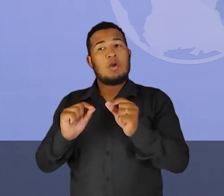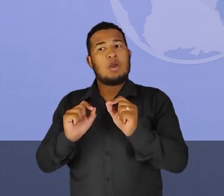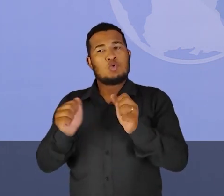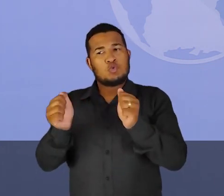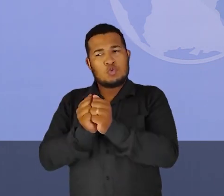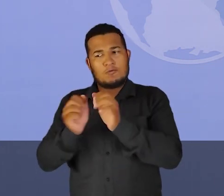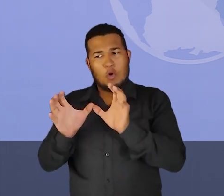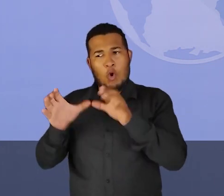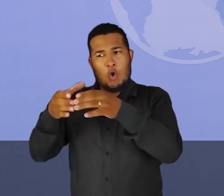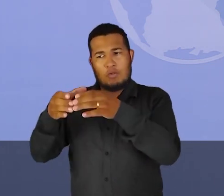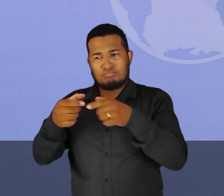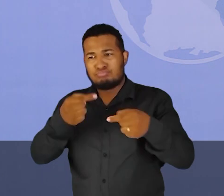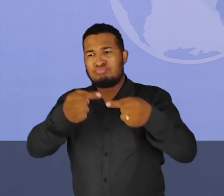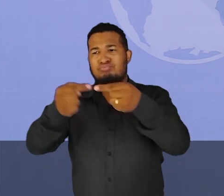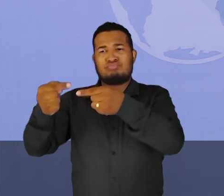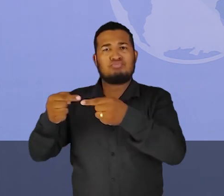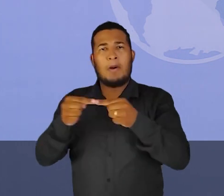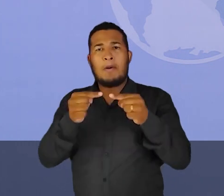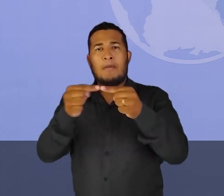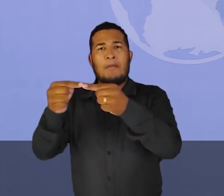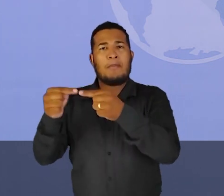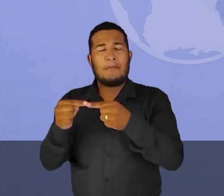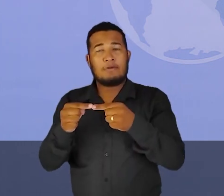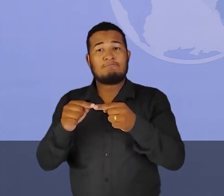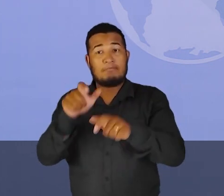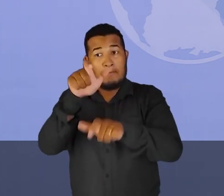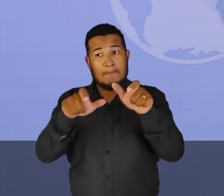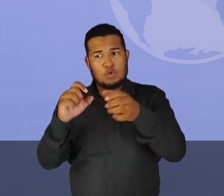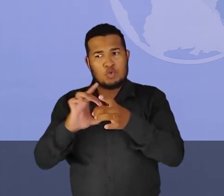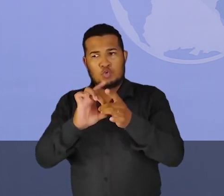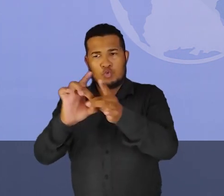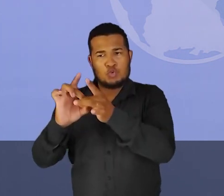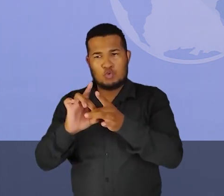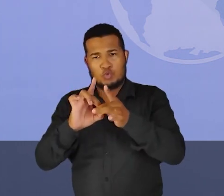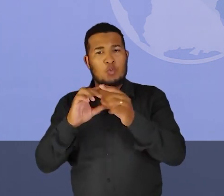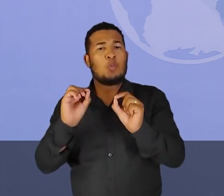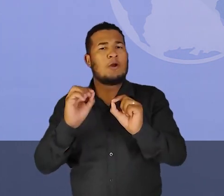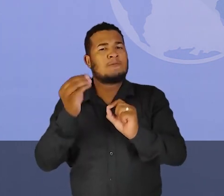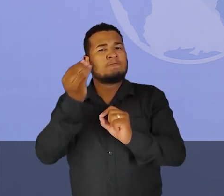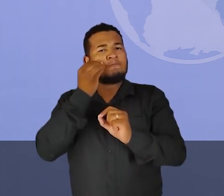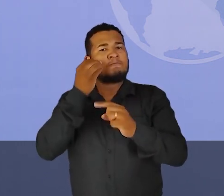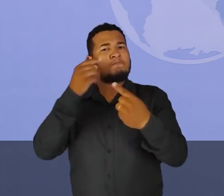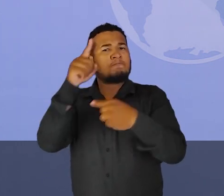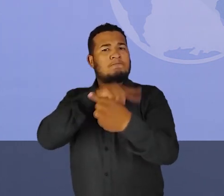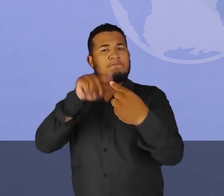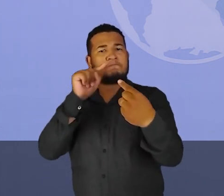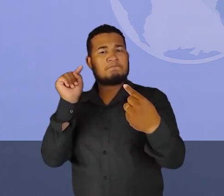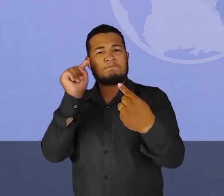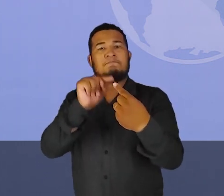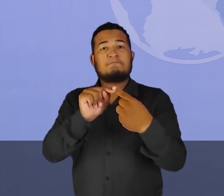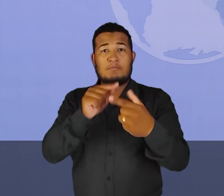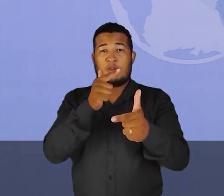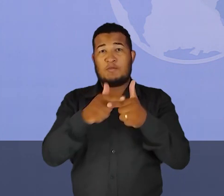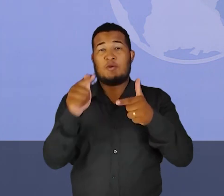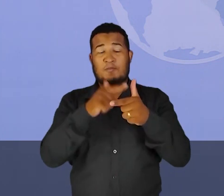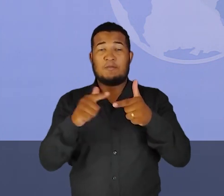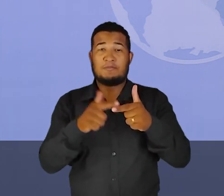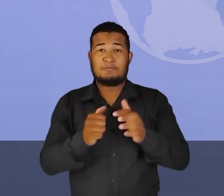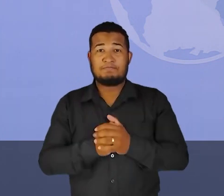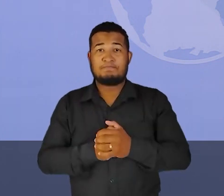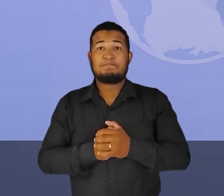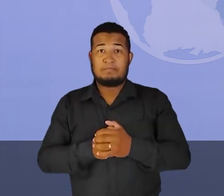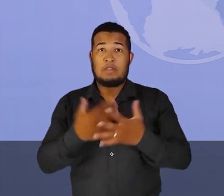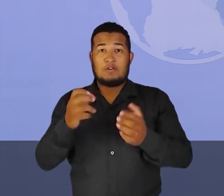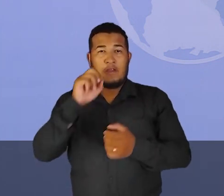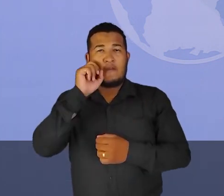a junção de várias pessoas que unem seus esforços visando solucionar um problema em comum. Então, você vai